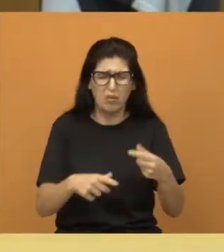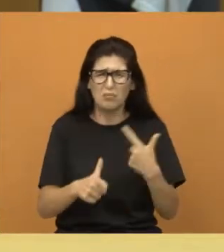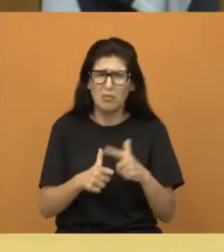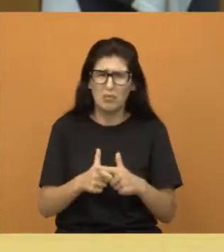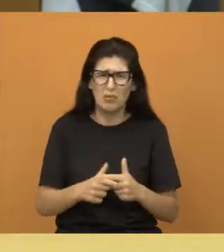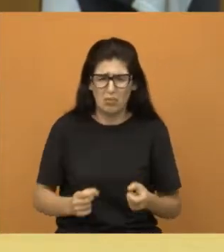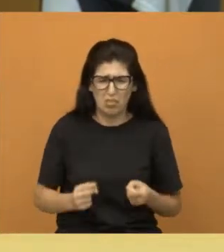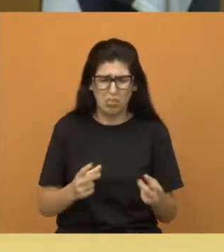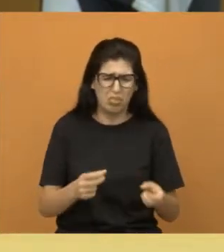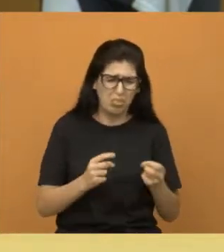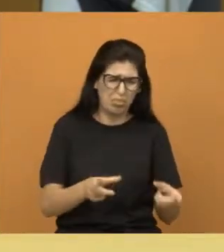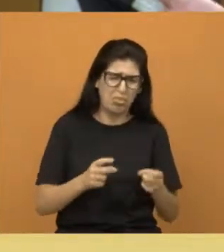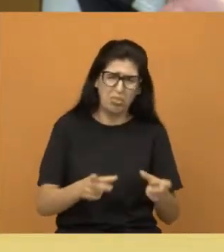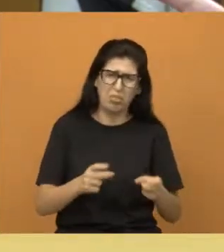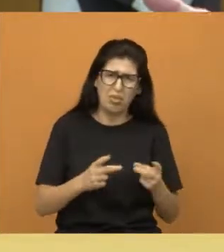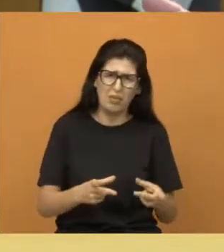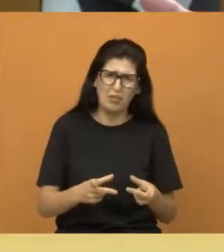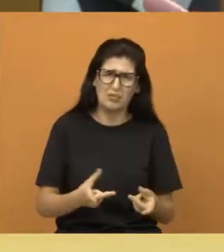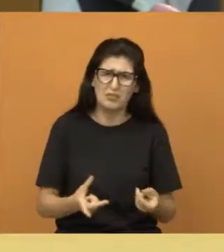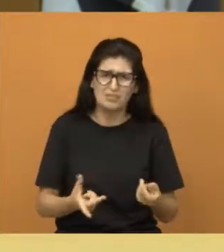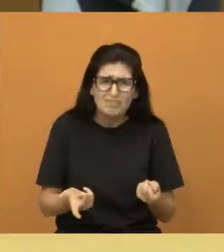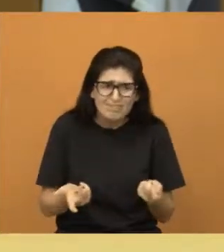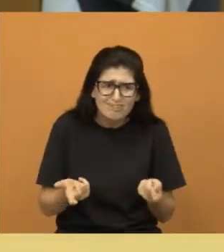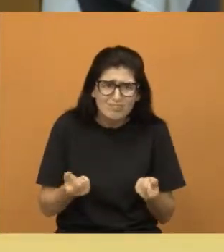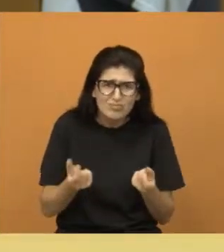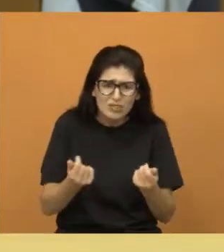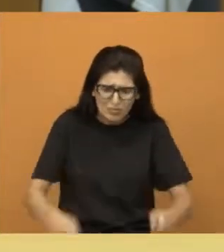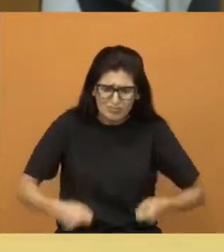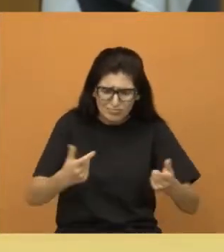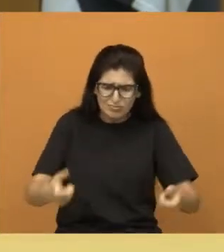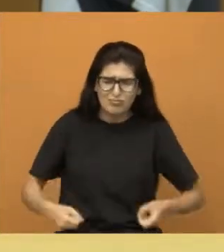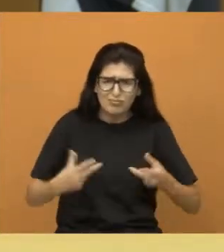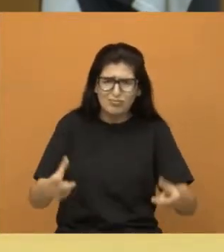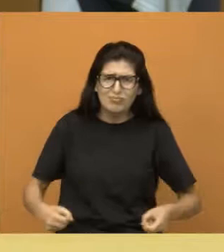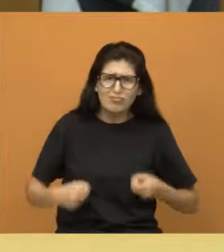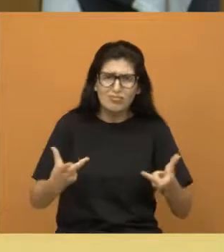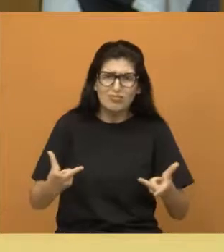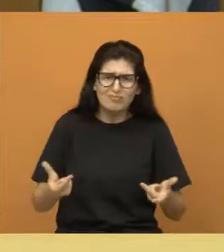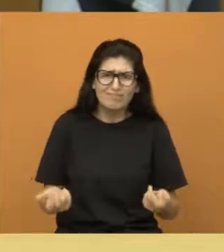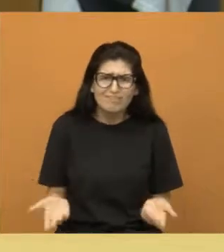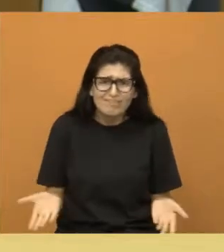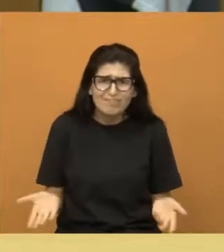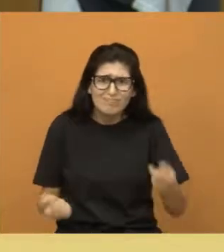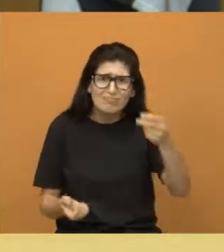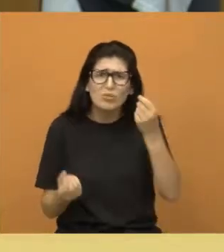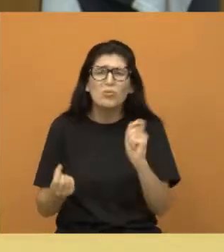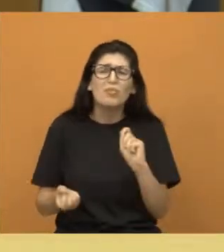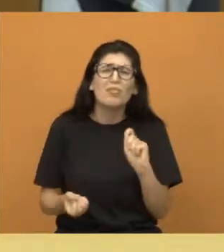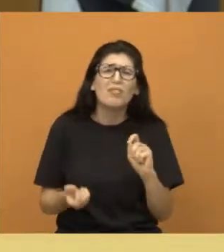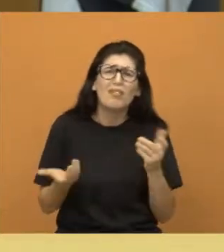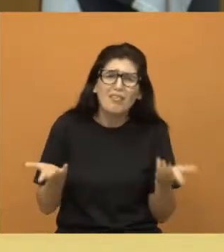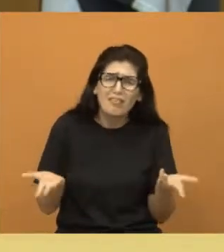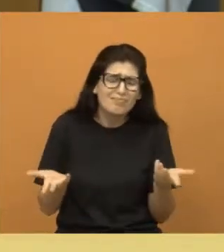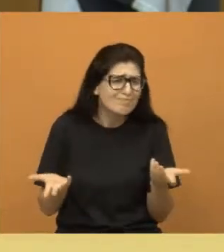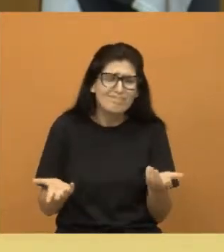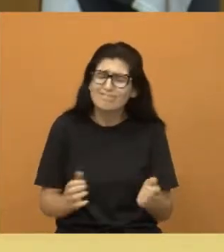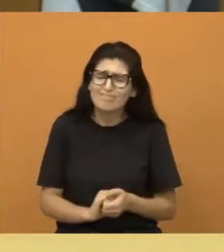enfia dinheiro, enfia dinheiro, enfia dinheiro. Que é isso, gente? O que é